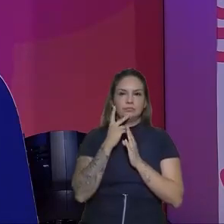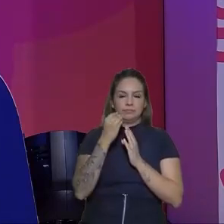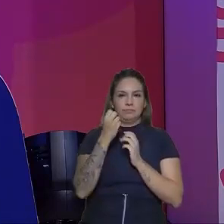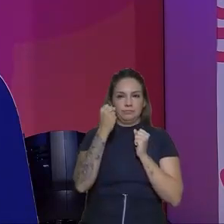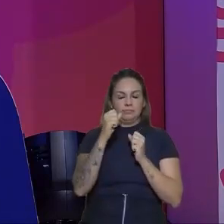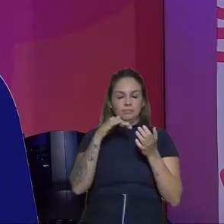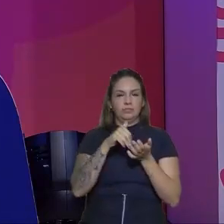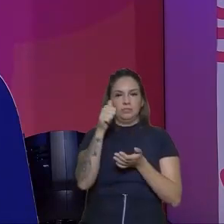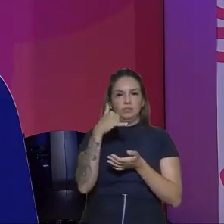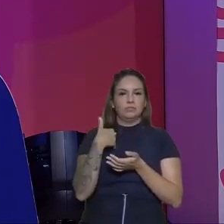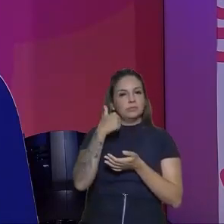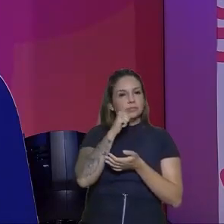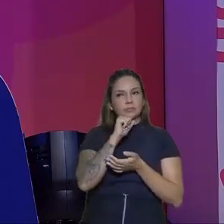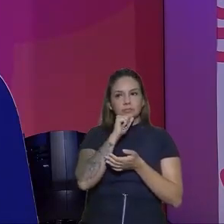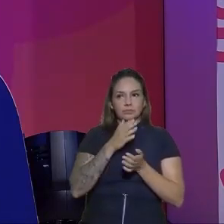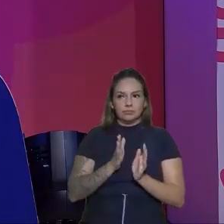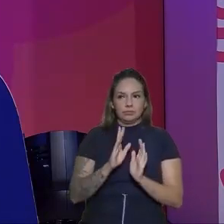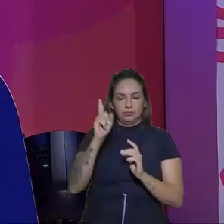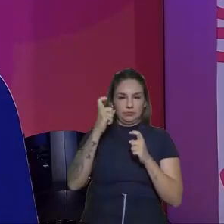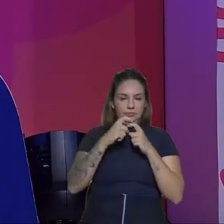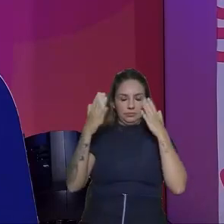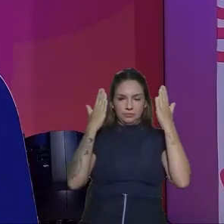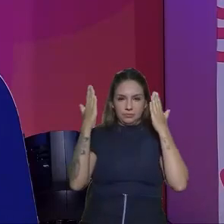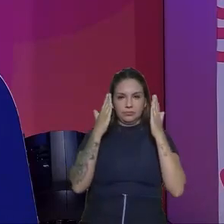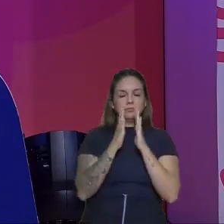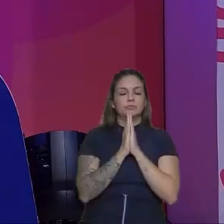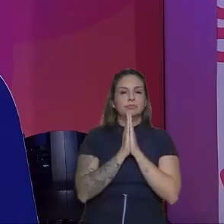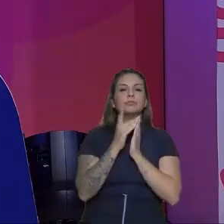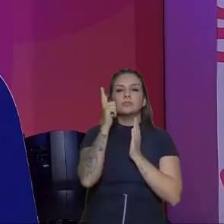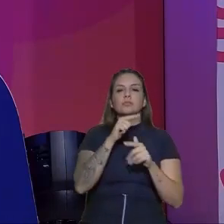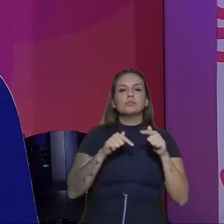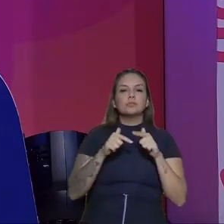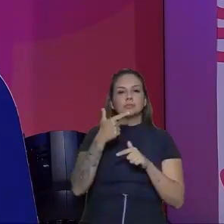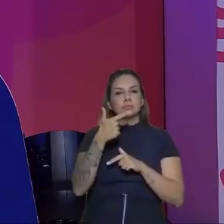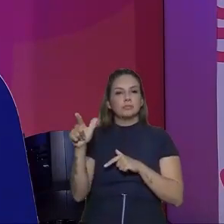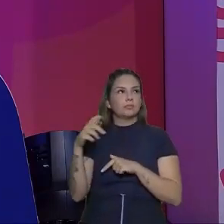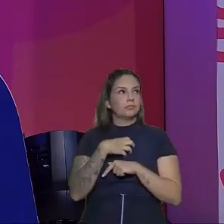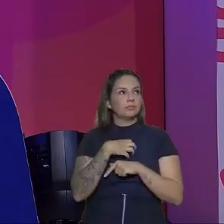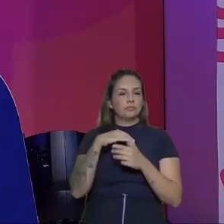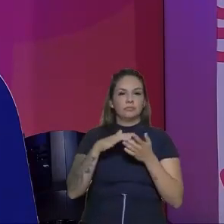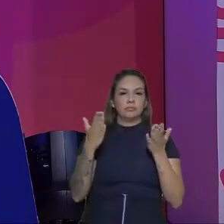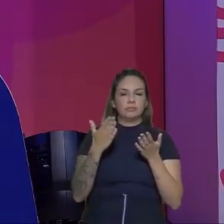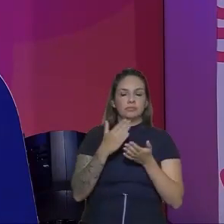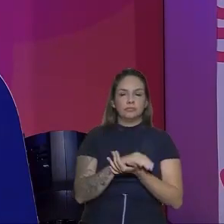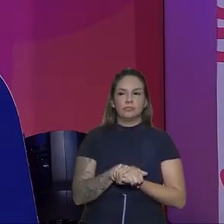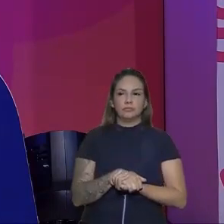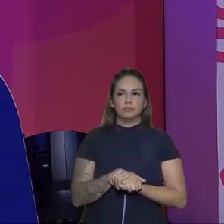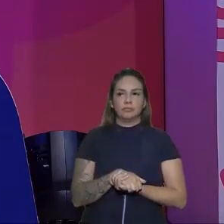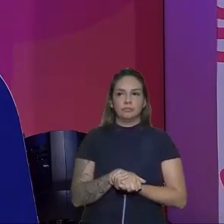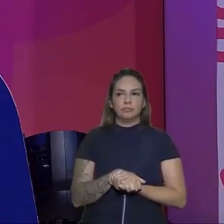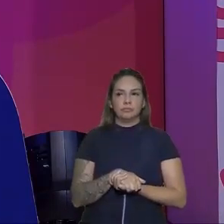muito intensa até os 11 anos, quando a mãe teve a luz de me levar para uma psicóloga, e ali eu consegui trabalhar muito, e até hoje eu fico um pouco gago.